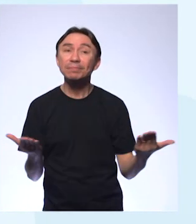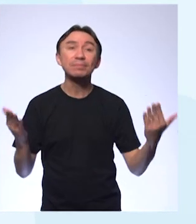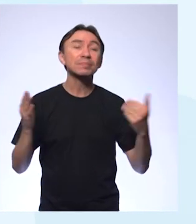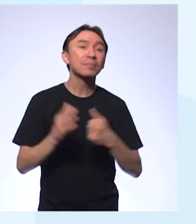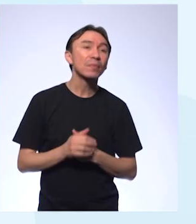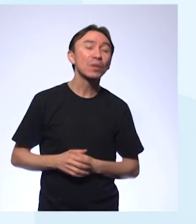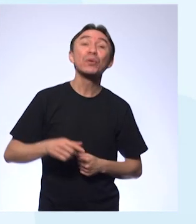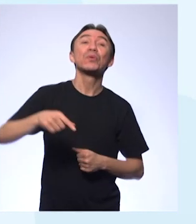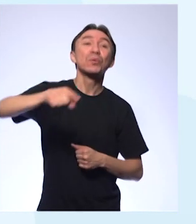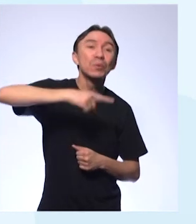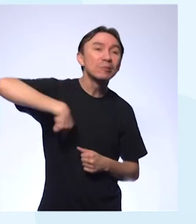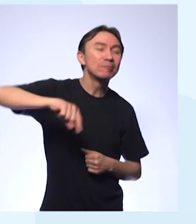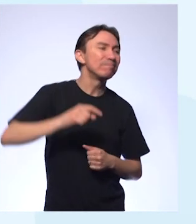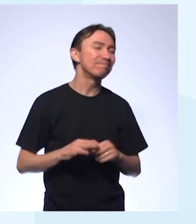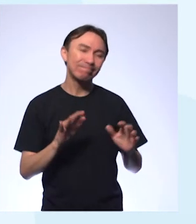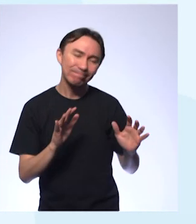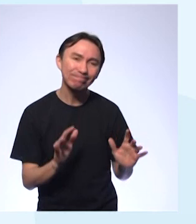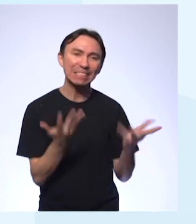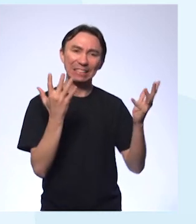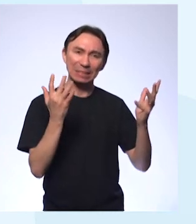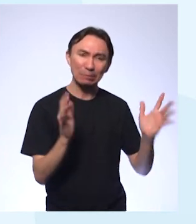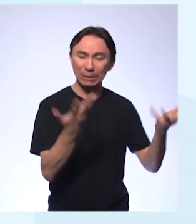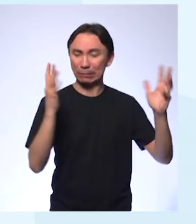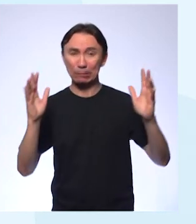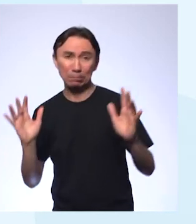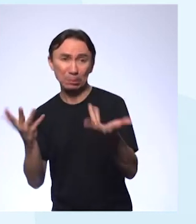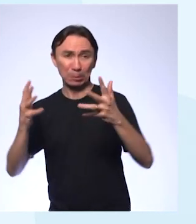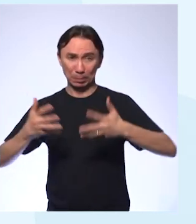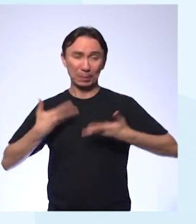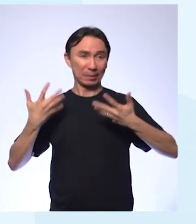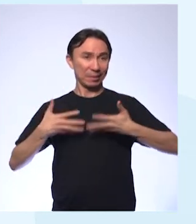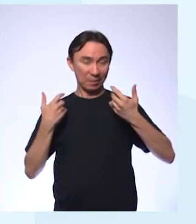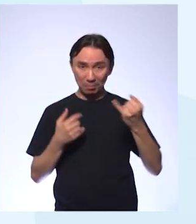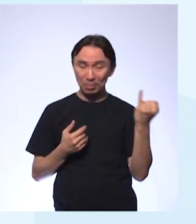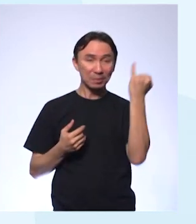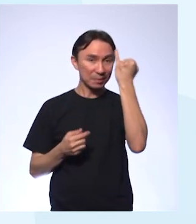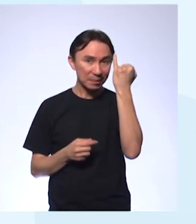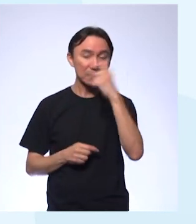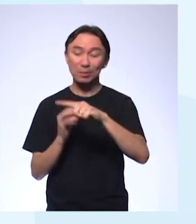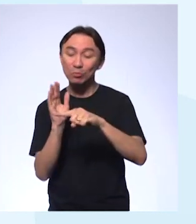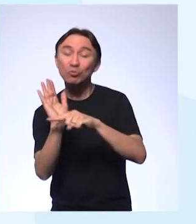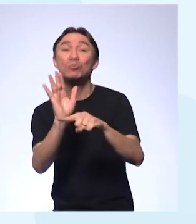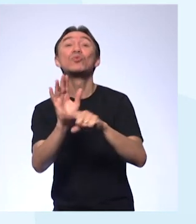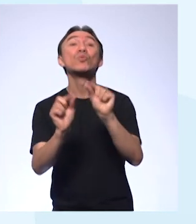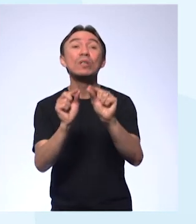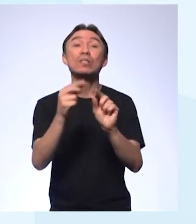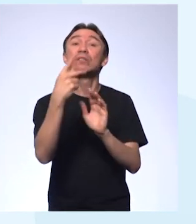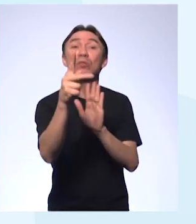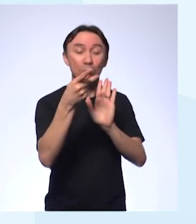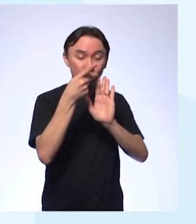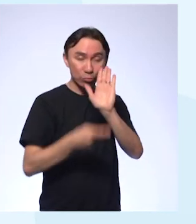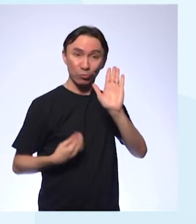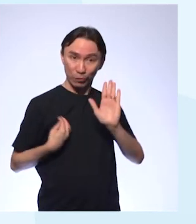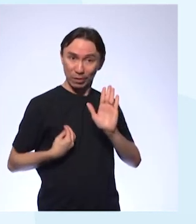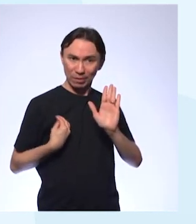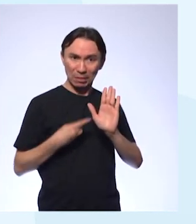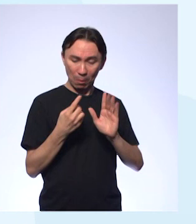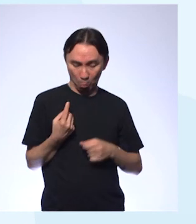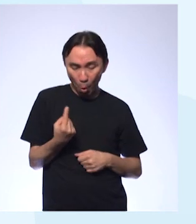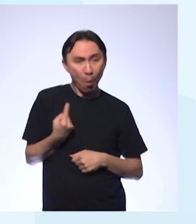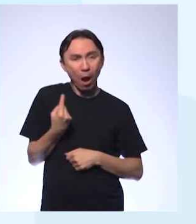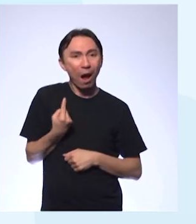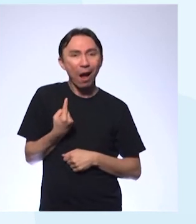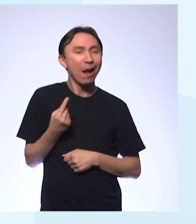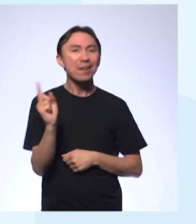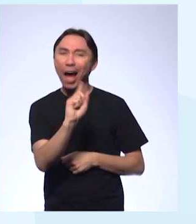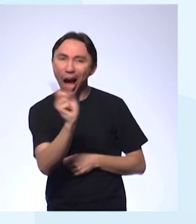é essencial para perceber que, na construção do seu projeto de vida, não se está sozinho. As aulas para a construção